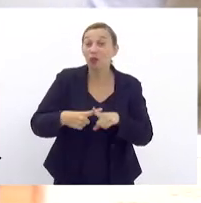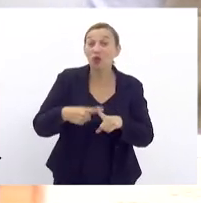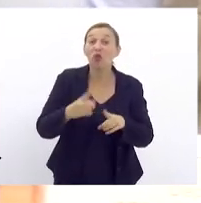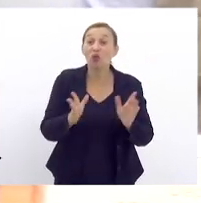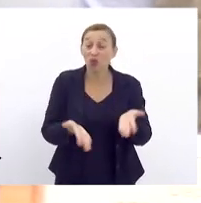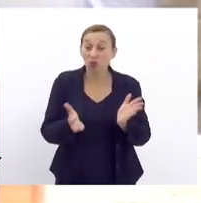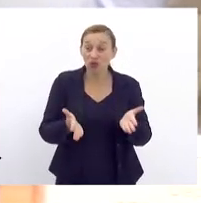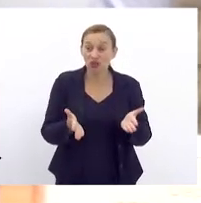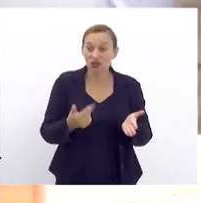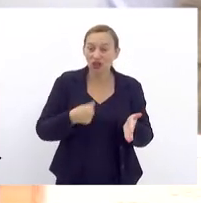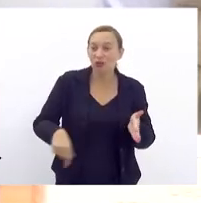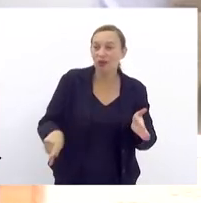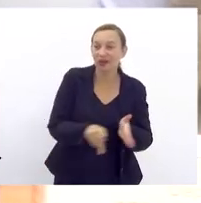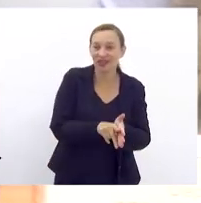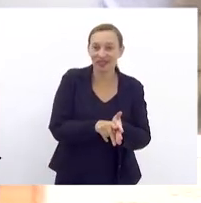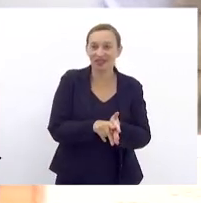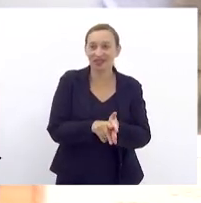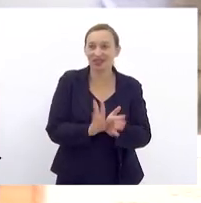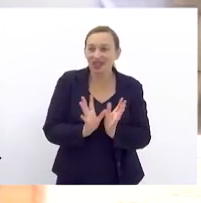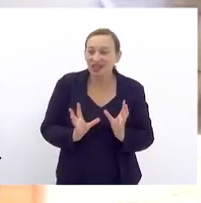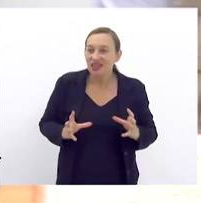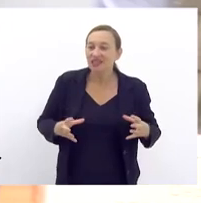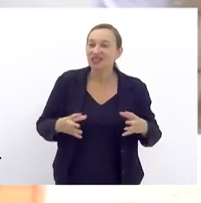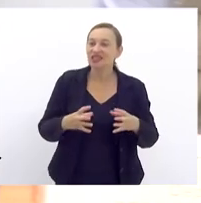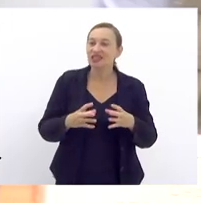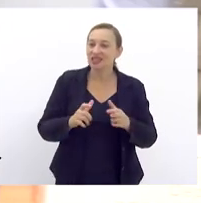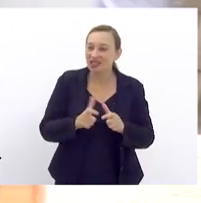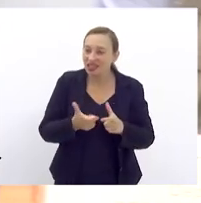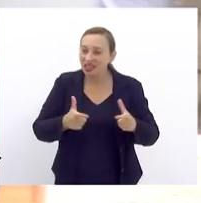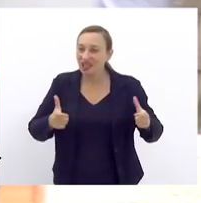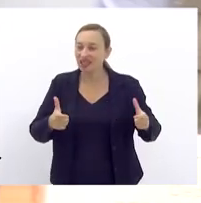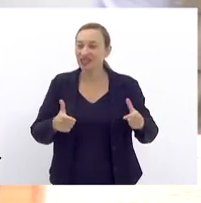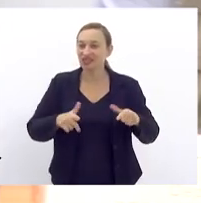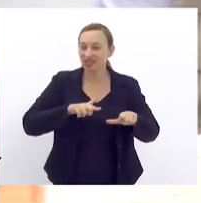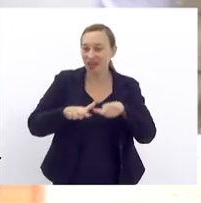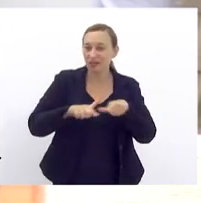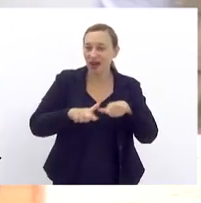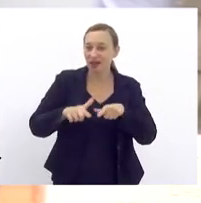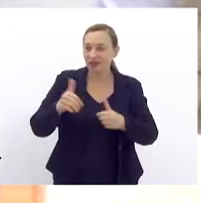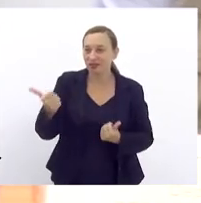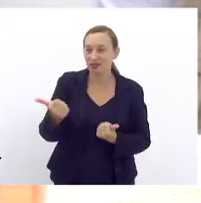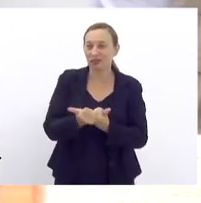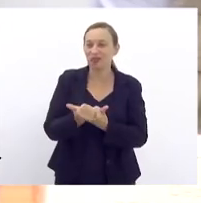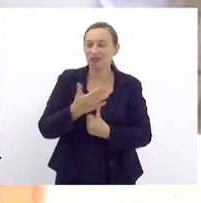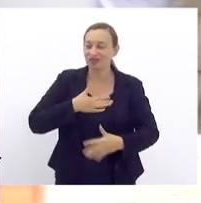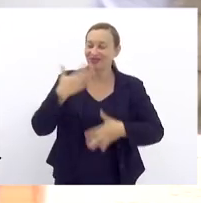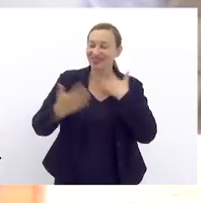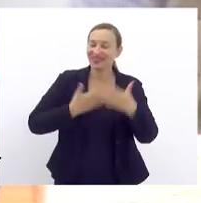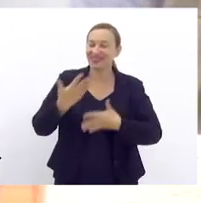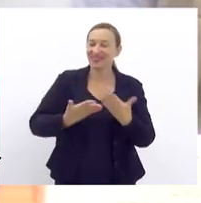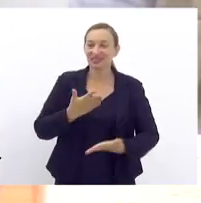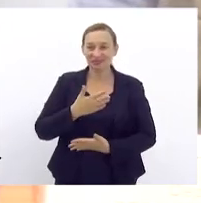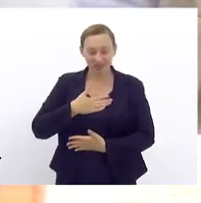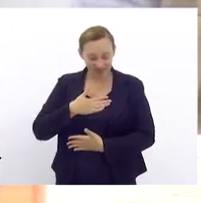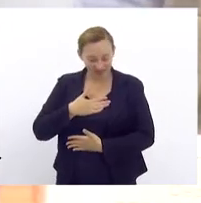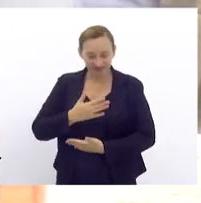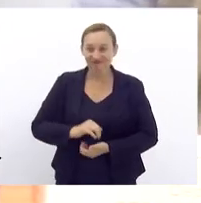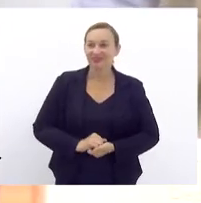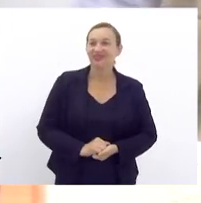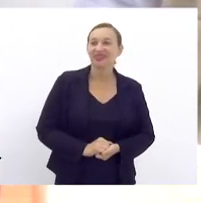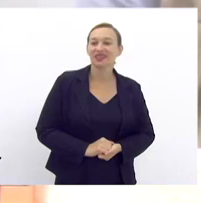faz parte desta desta Grande Jornada conta comigo vai ser de fato uma alegria para mim uma alegria